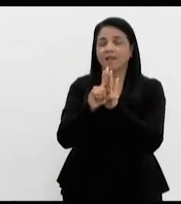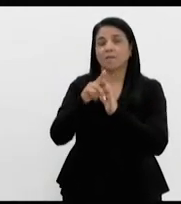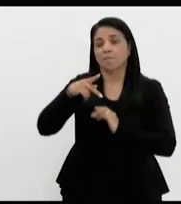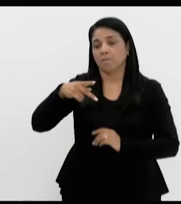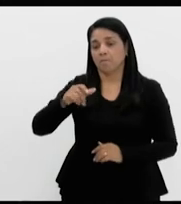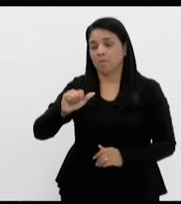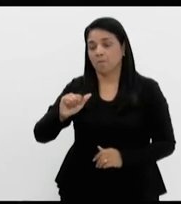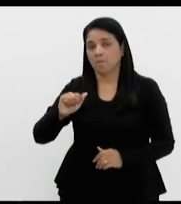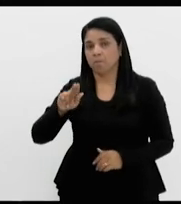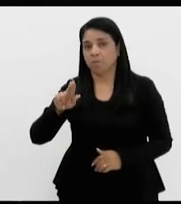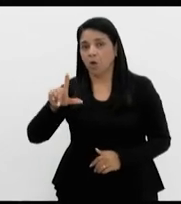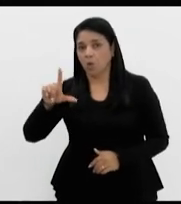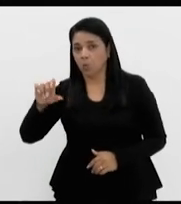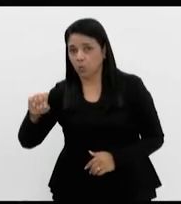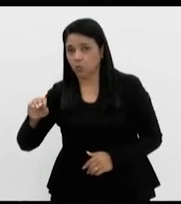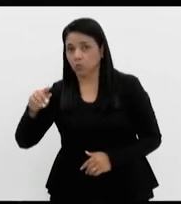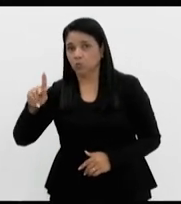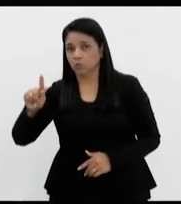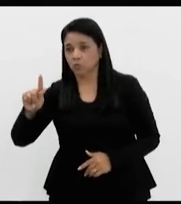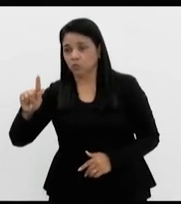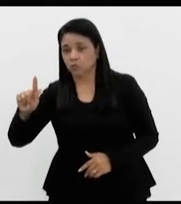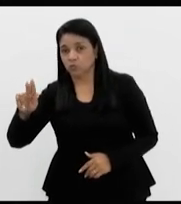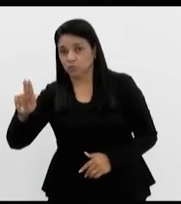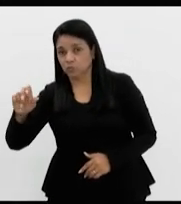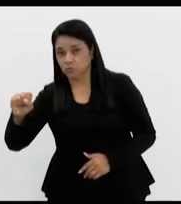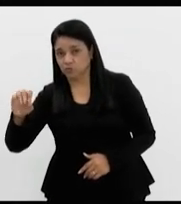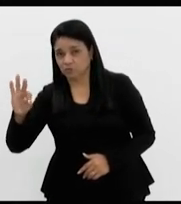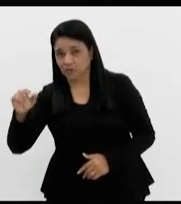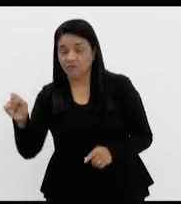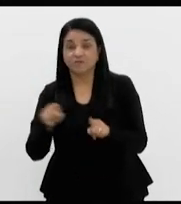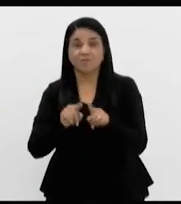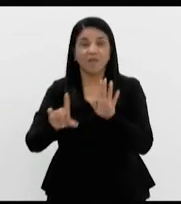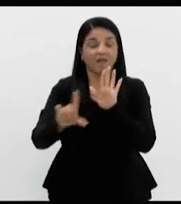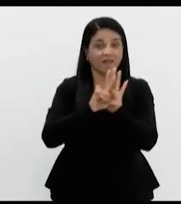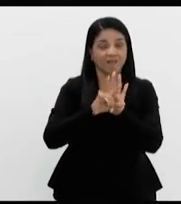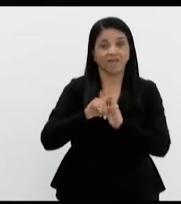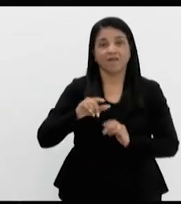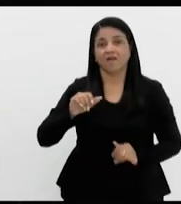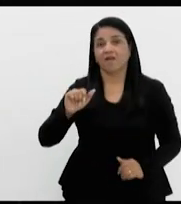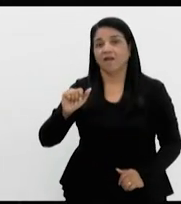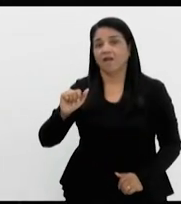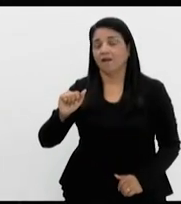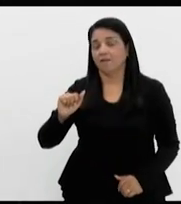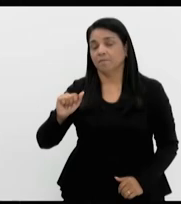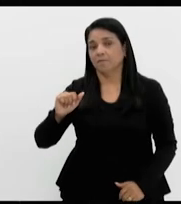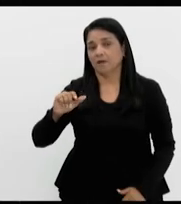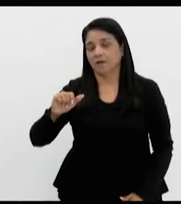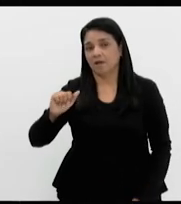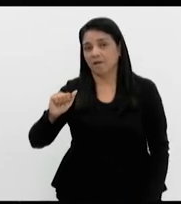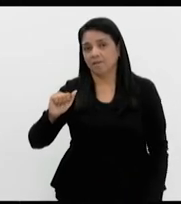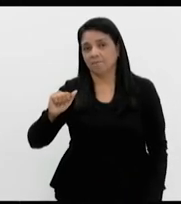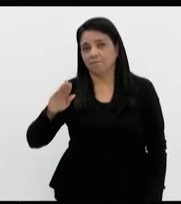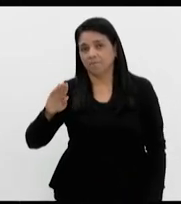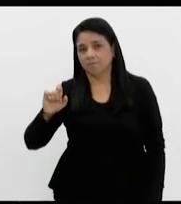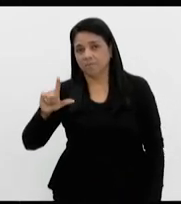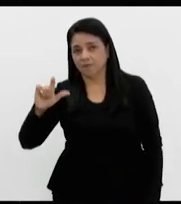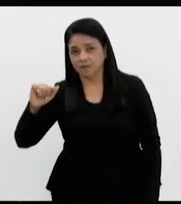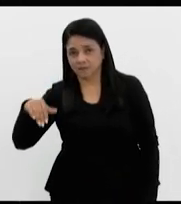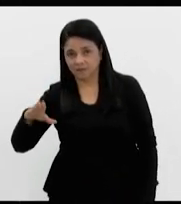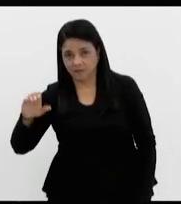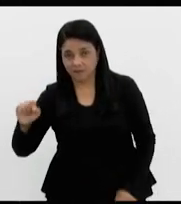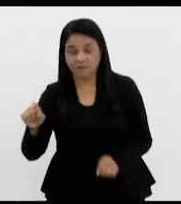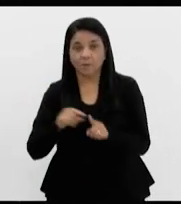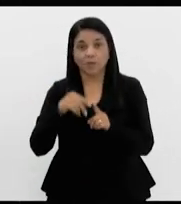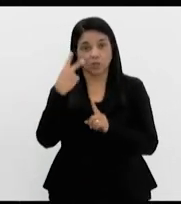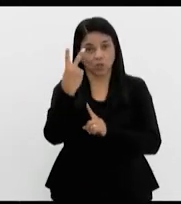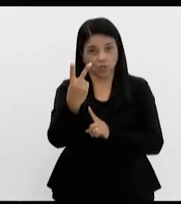Gustavo, a Lei Aldir Blanc 2, que vai aportar mais alguns milhões de reais no Estado do Rio de